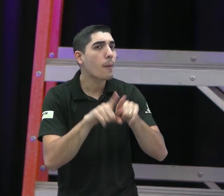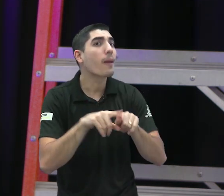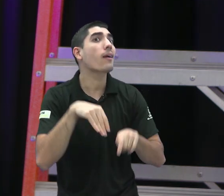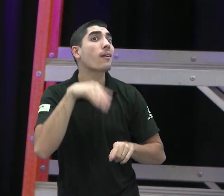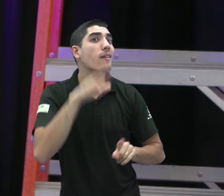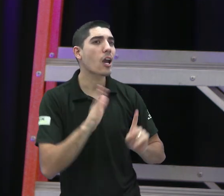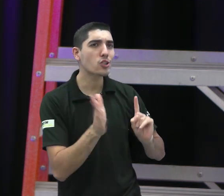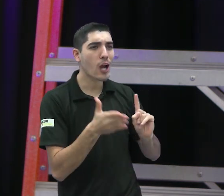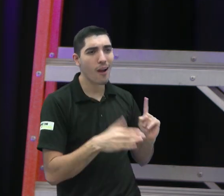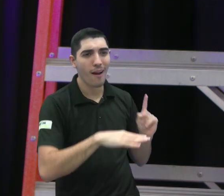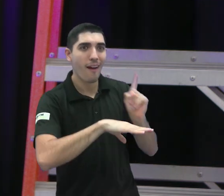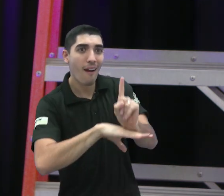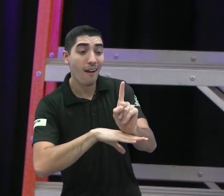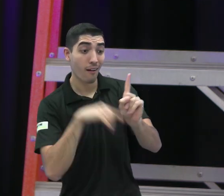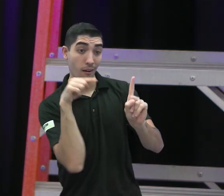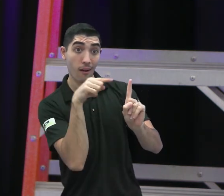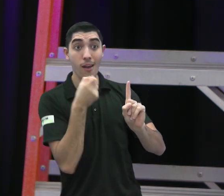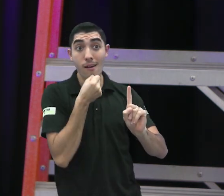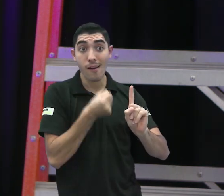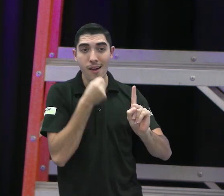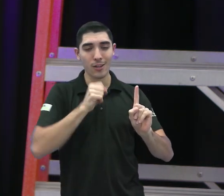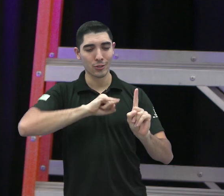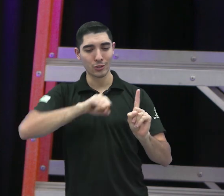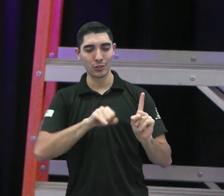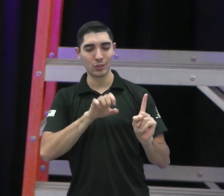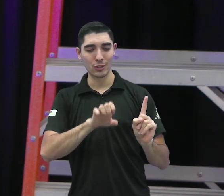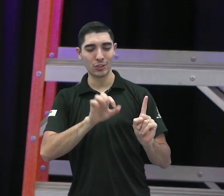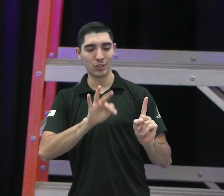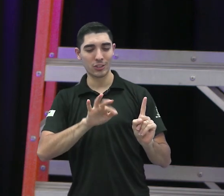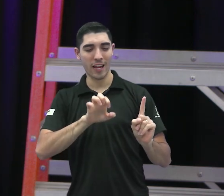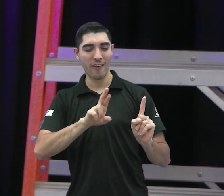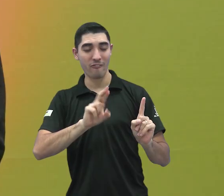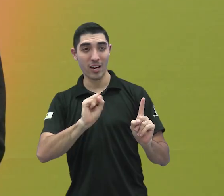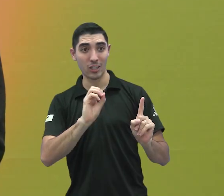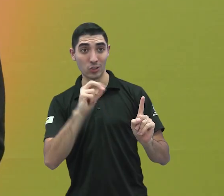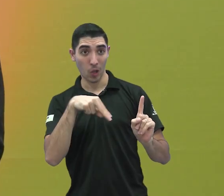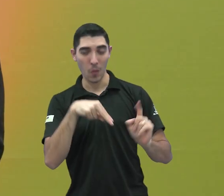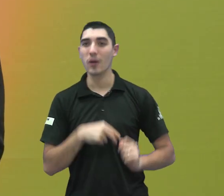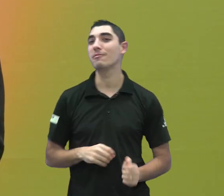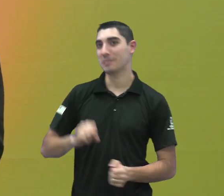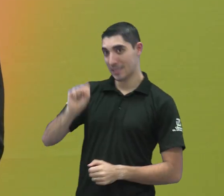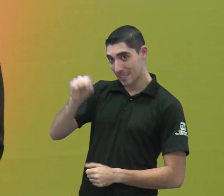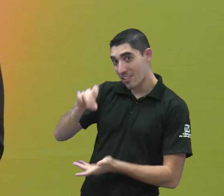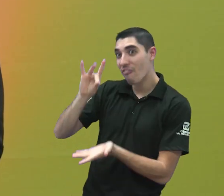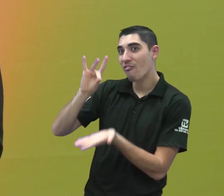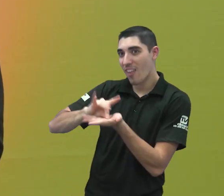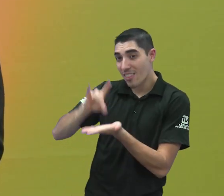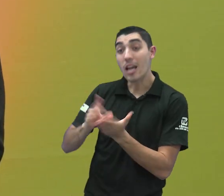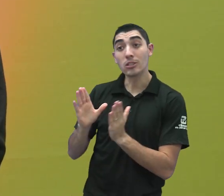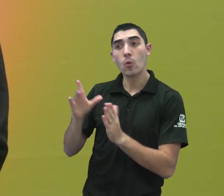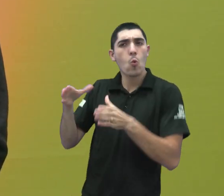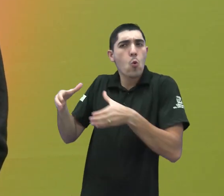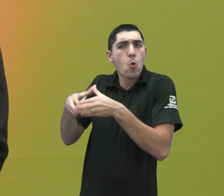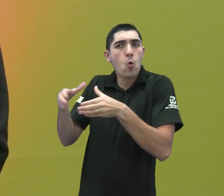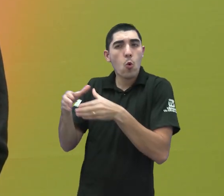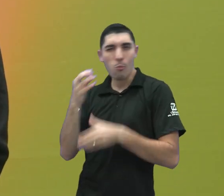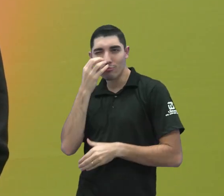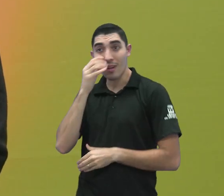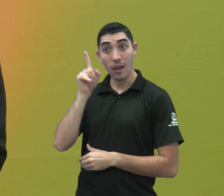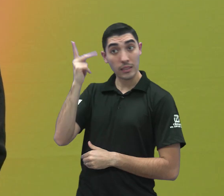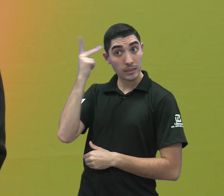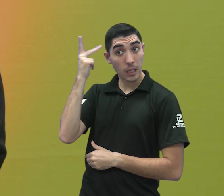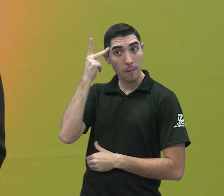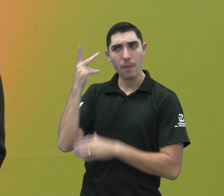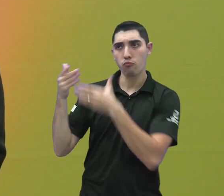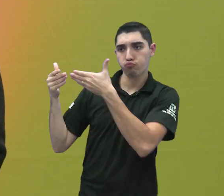nesse brinquedo foi o nosso repórter Jefferson Santos, não é isso? Ele se aventurou. Uma trupe de São Paulo revive essa